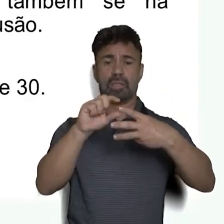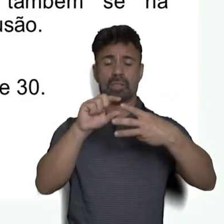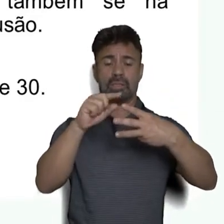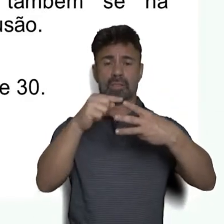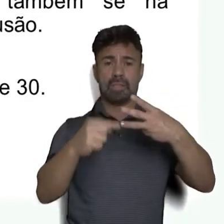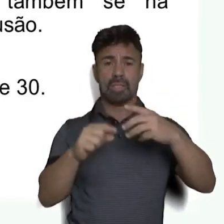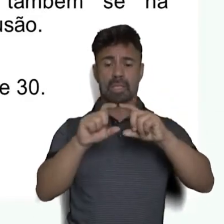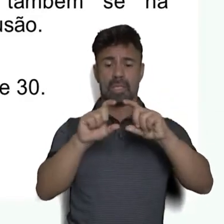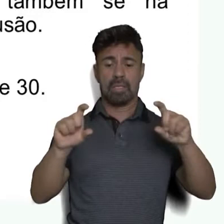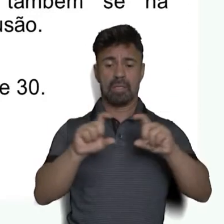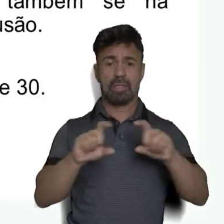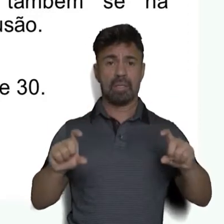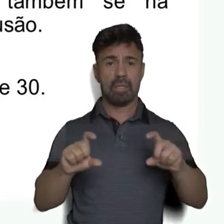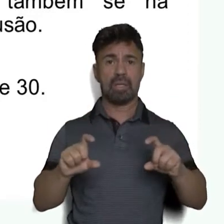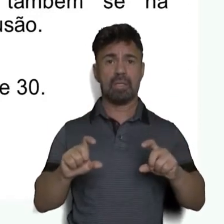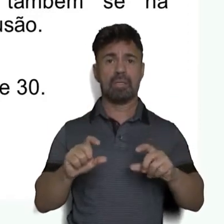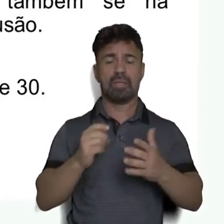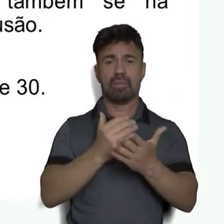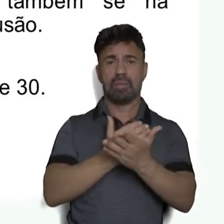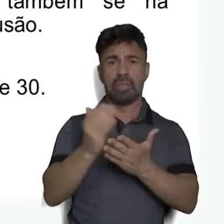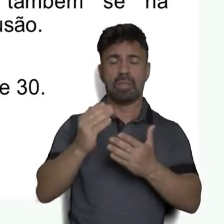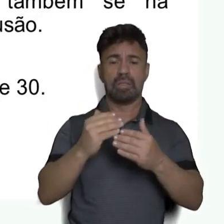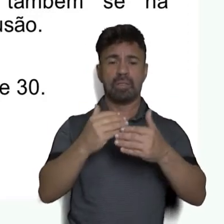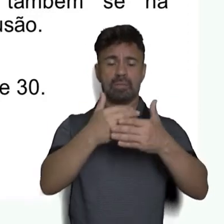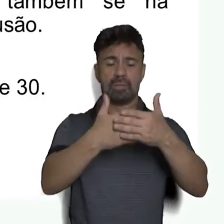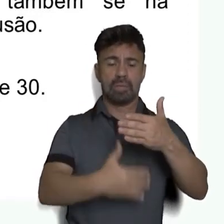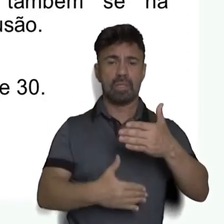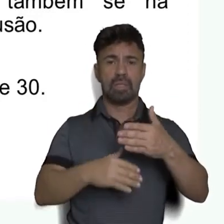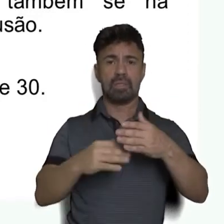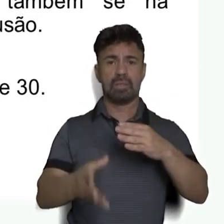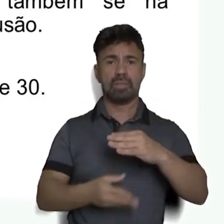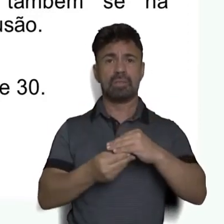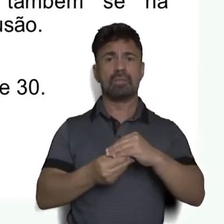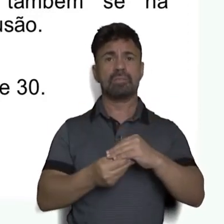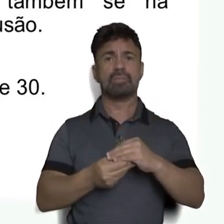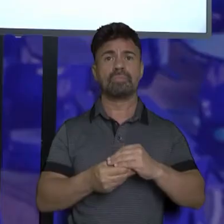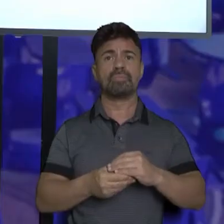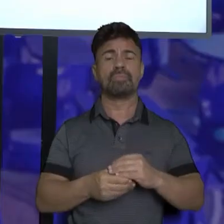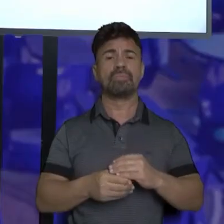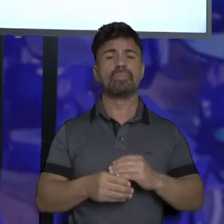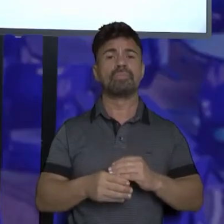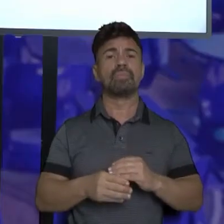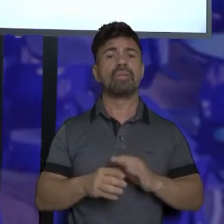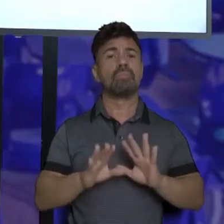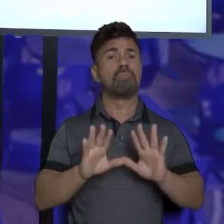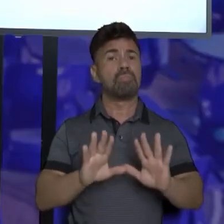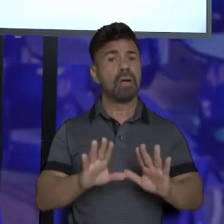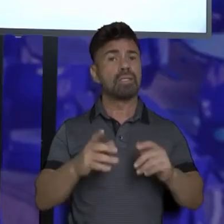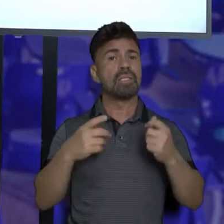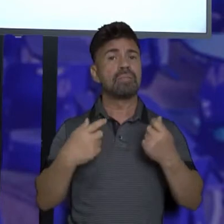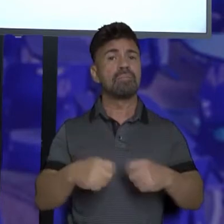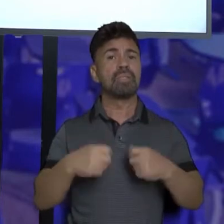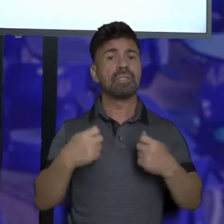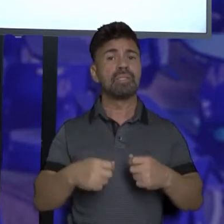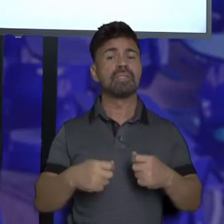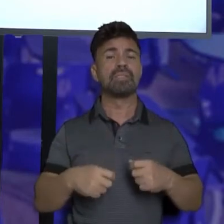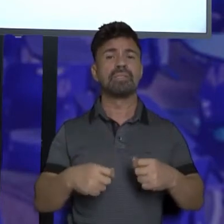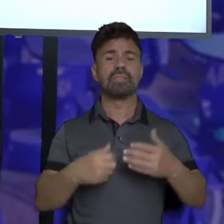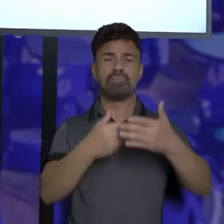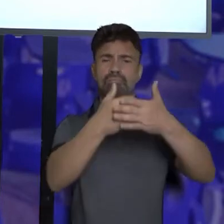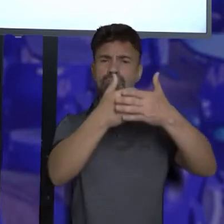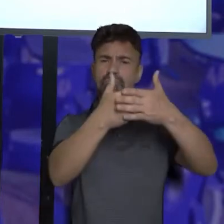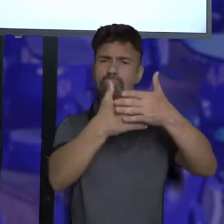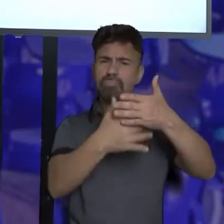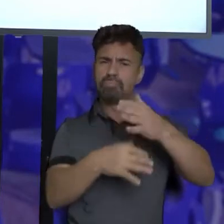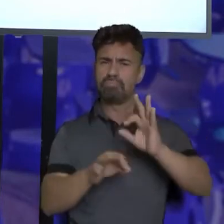Pelo fato de ser introdução, desenvolvimento ou argumentação e conclusão. Mas precisa ser em parágrafos.